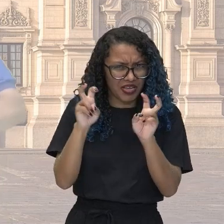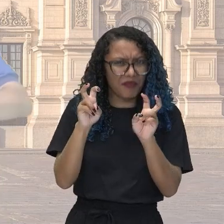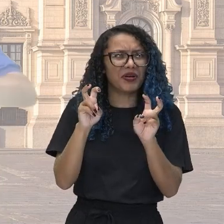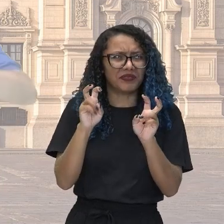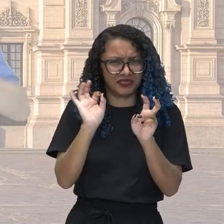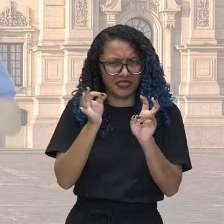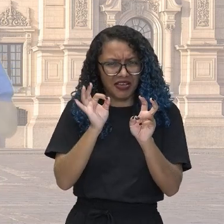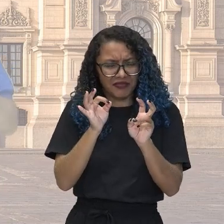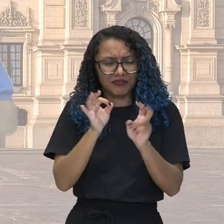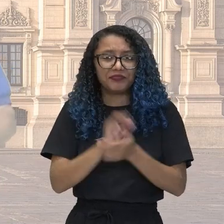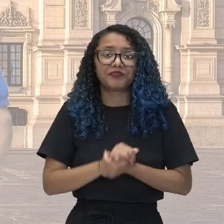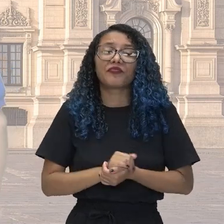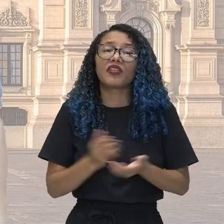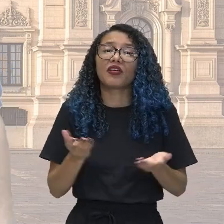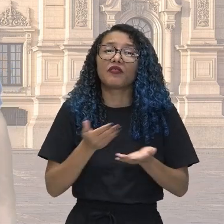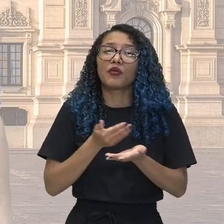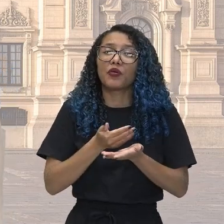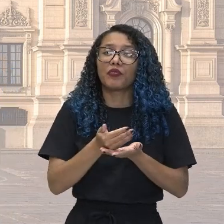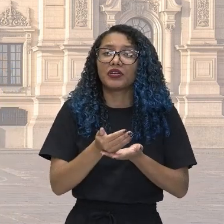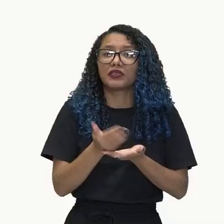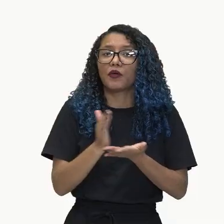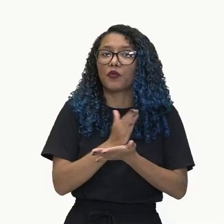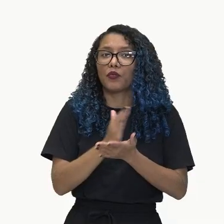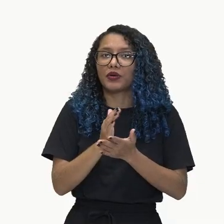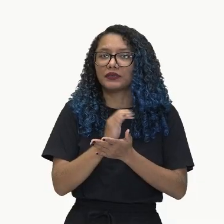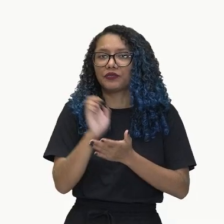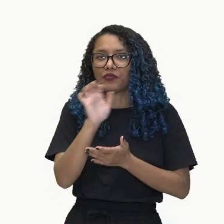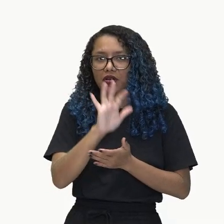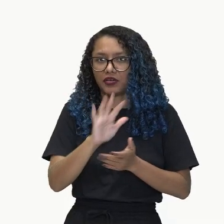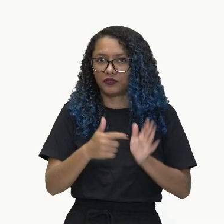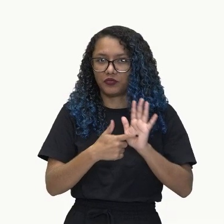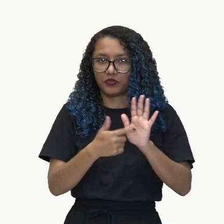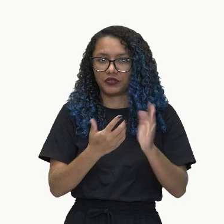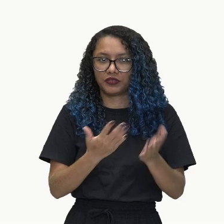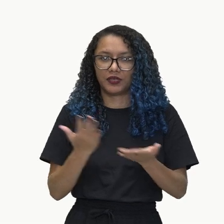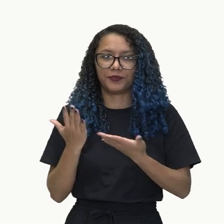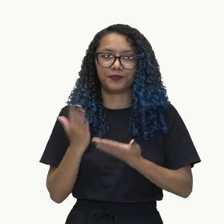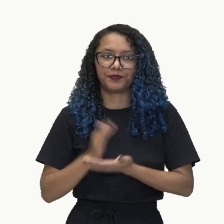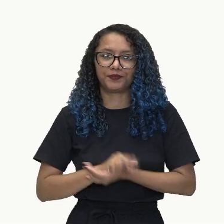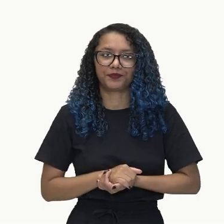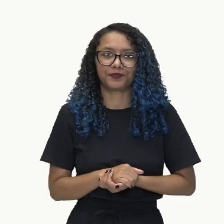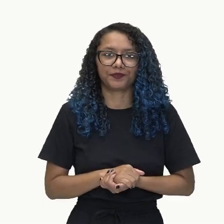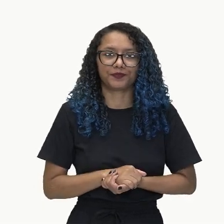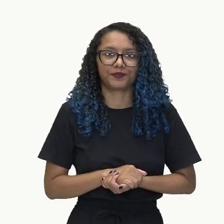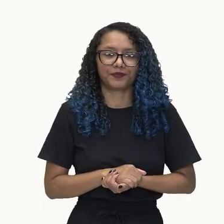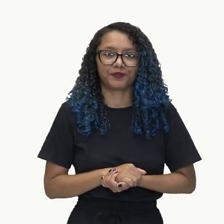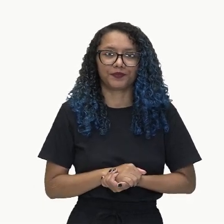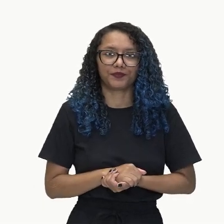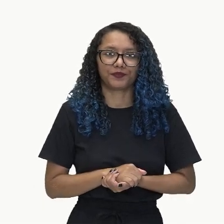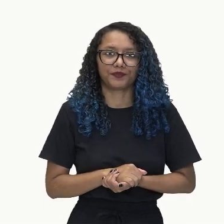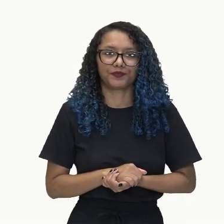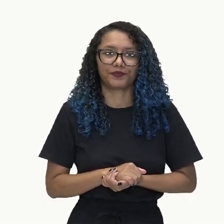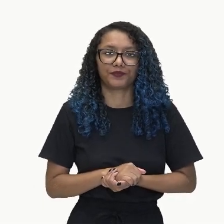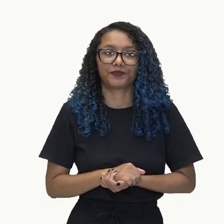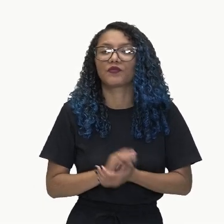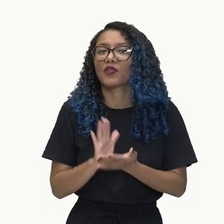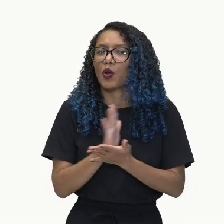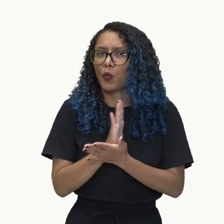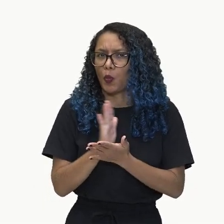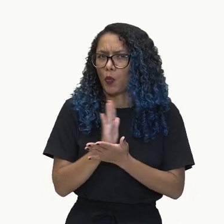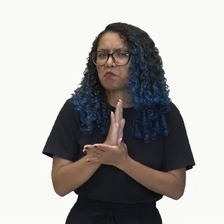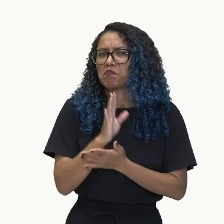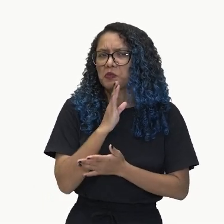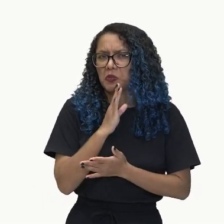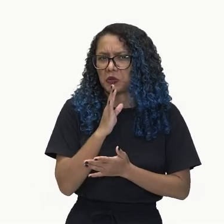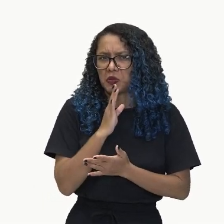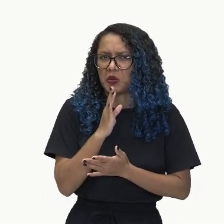Começando aqui por algumas imagens vamos comigo nós temos aqui umas imagens muito conhecidas não é